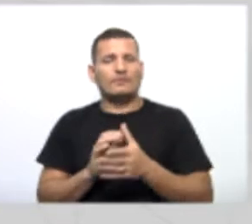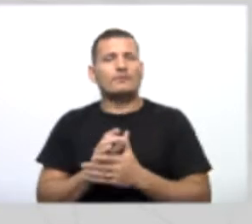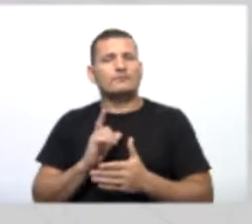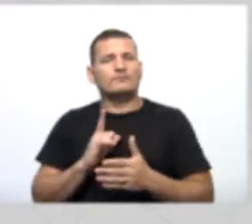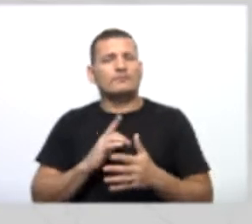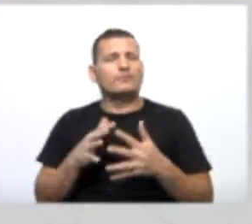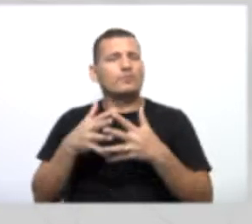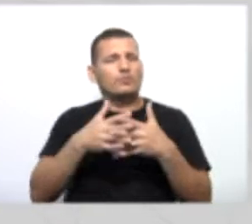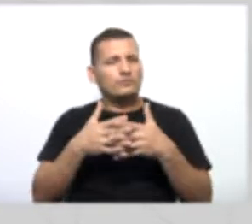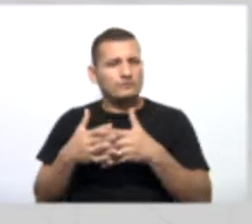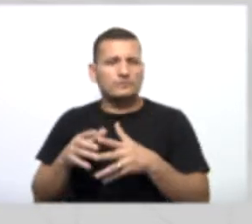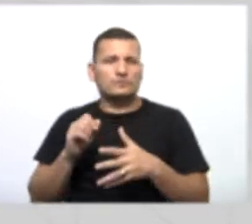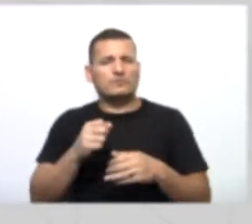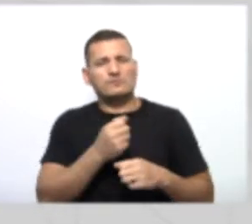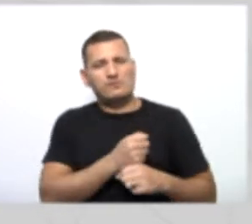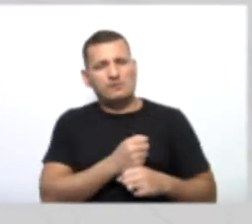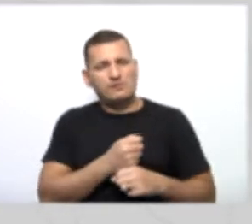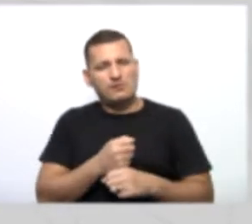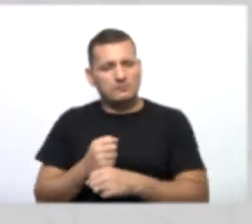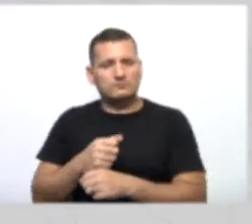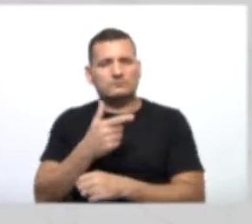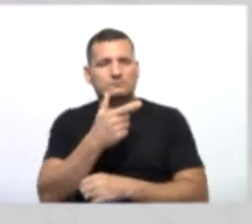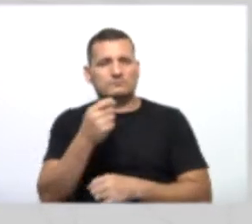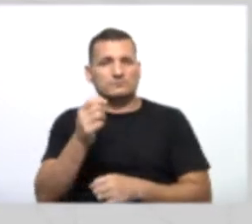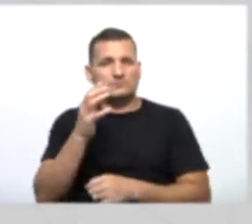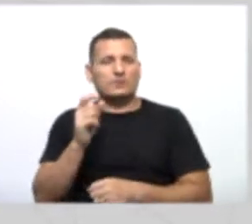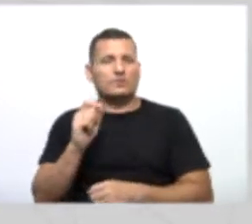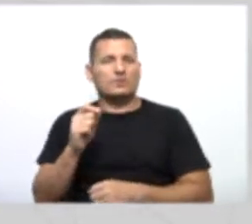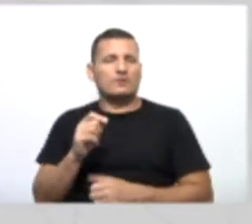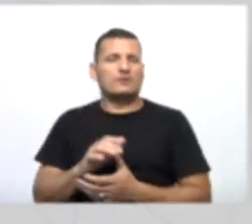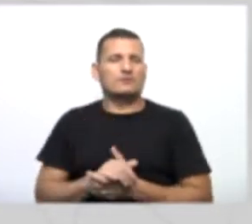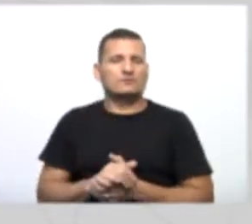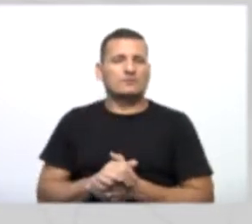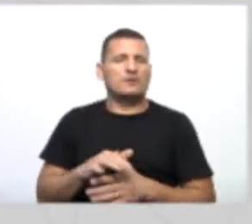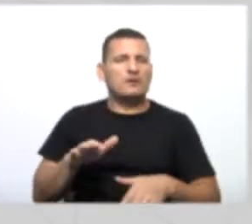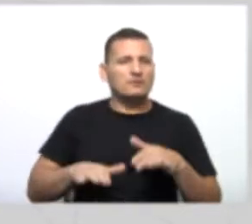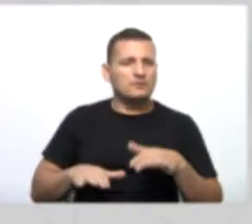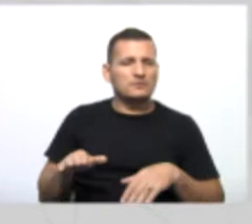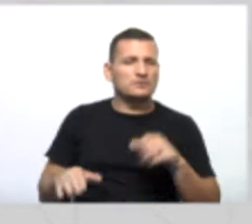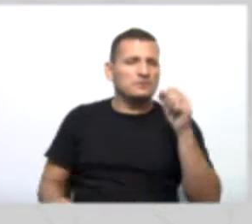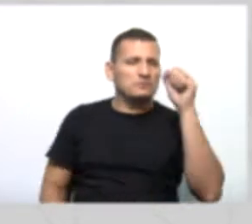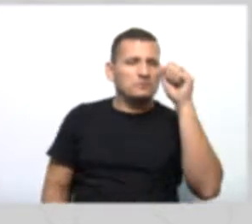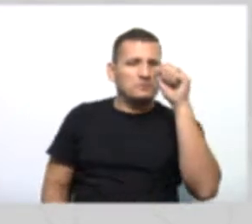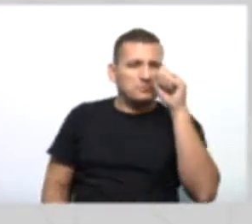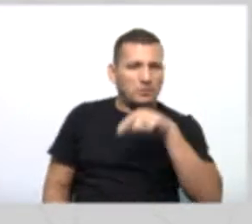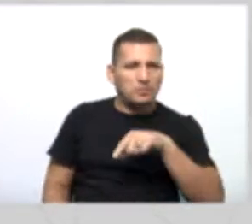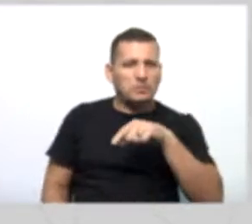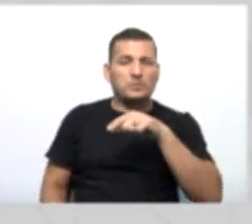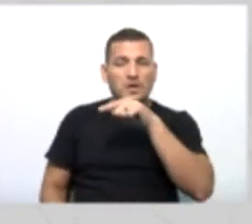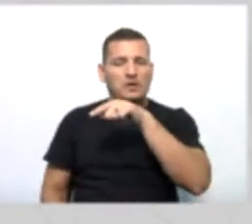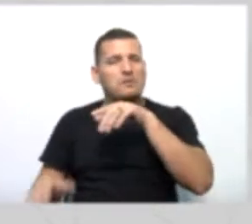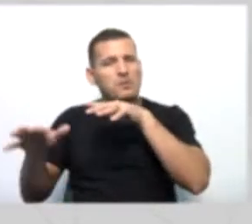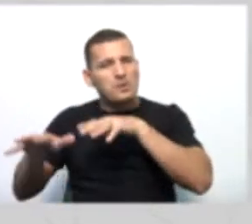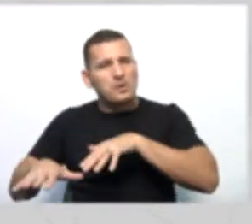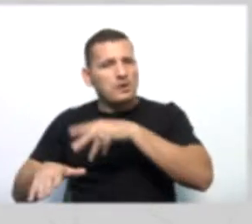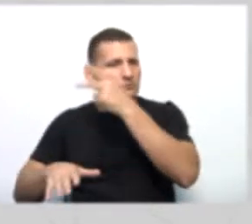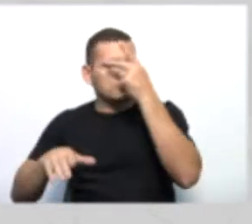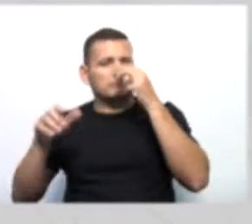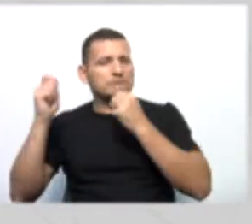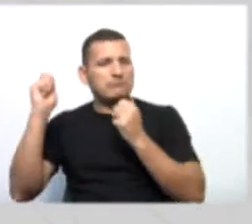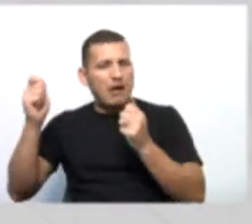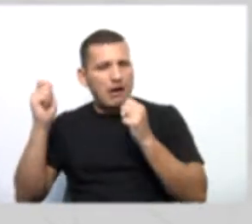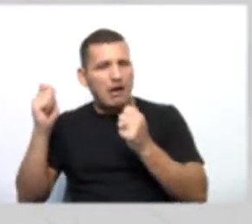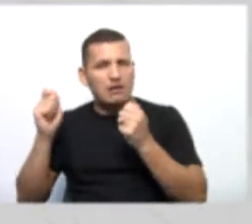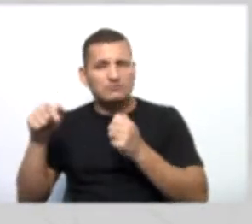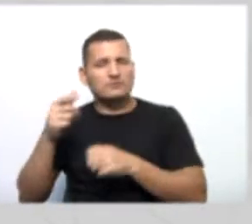arrastando-se por mais de 20 anos, em hostilidade aberta contra movimento ambientalista, enquanto este,